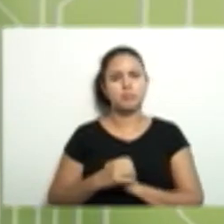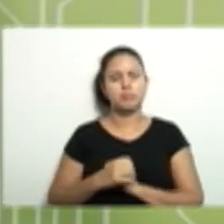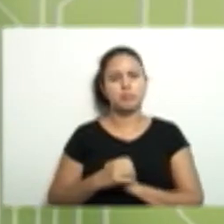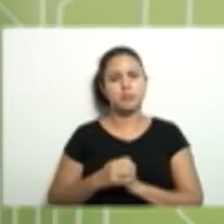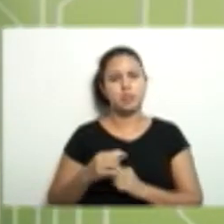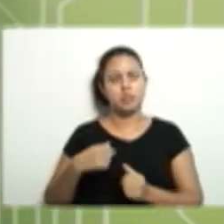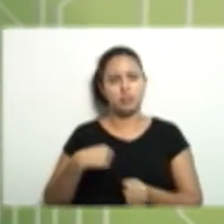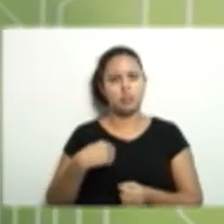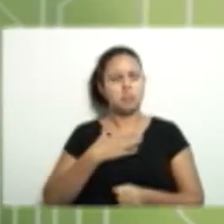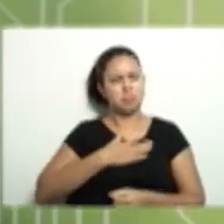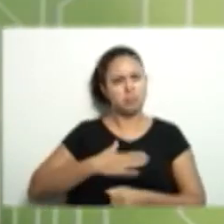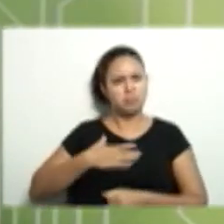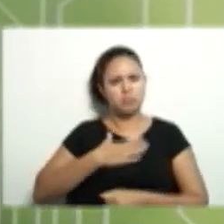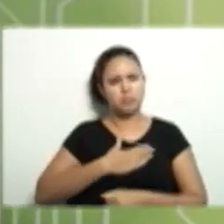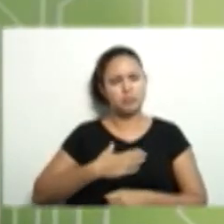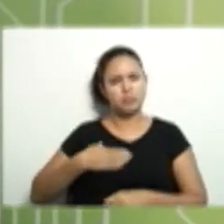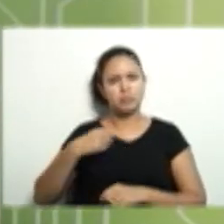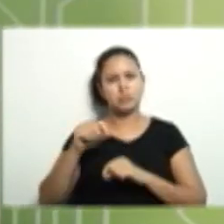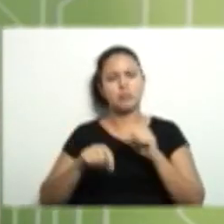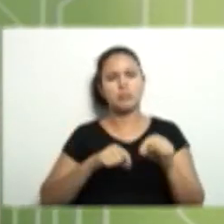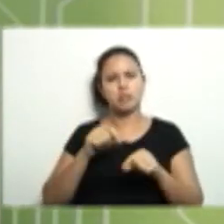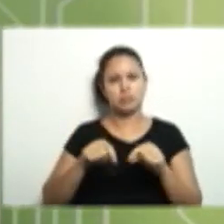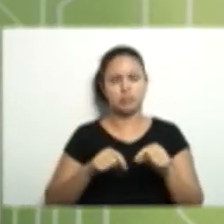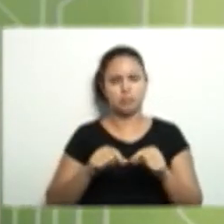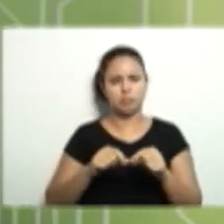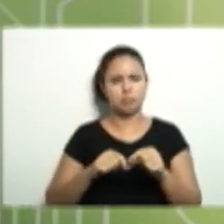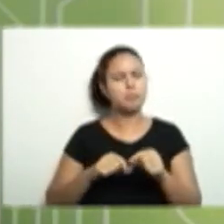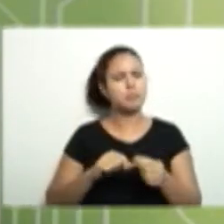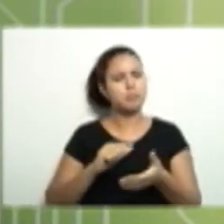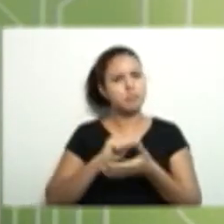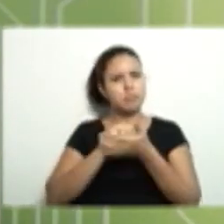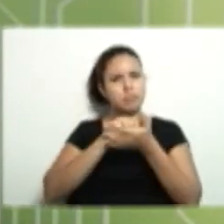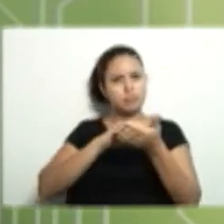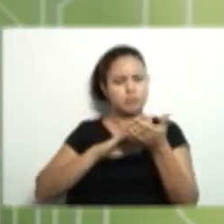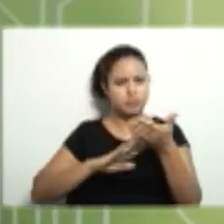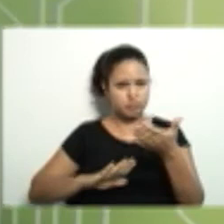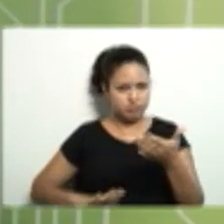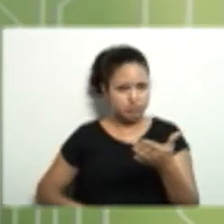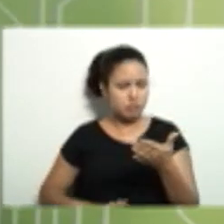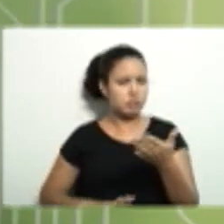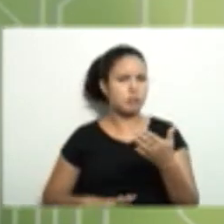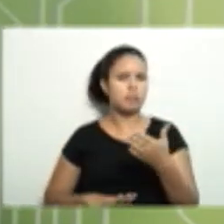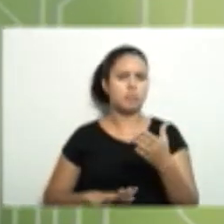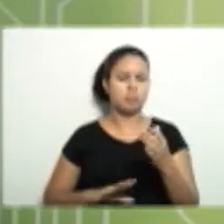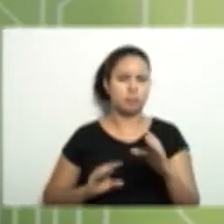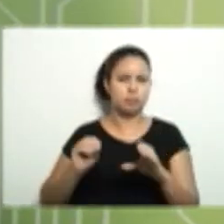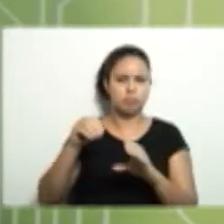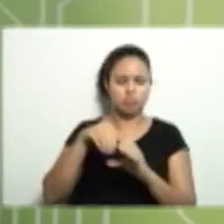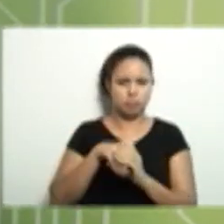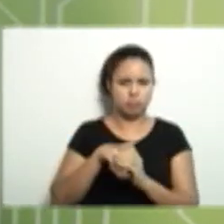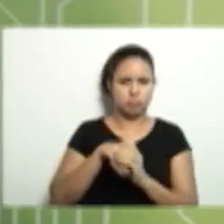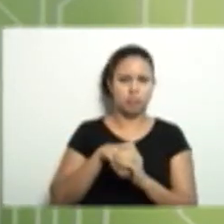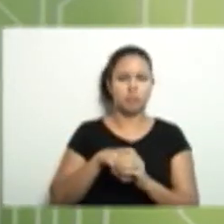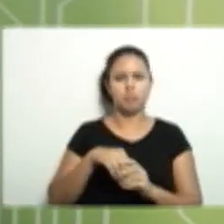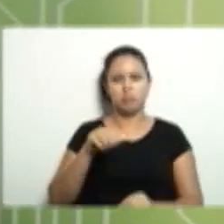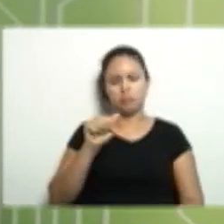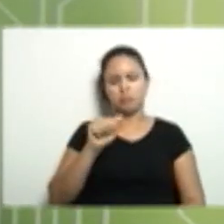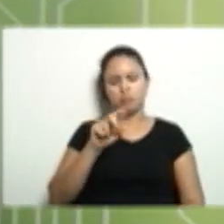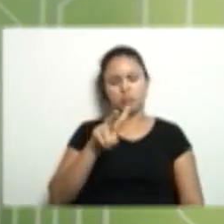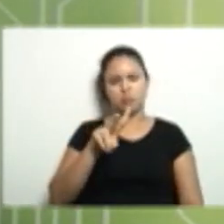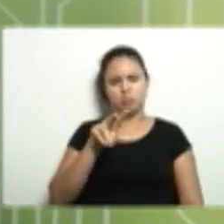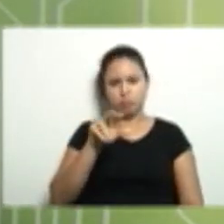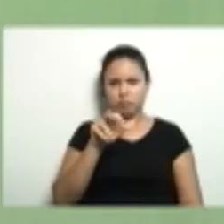de aproveitar esse tempo enquanto a gente conclui a aula para a gente reforçar a necessidade de execução das atividades de casa do